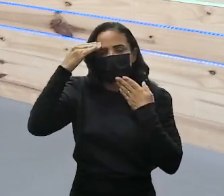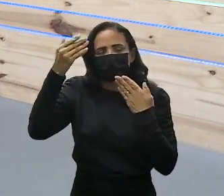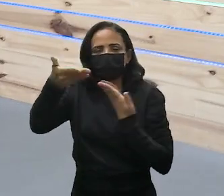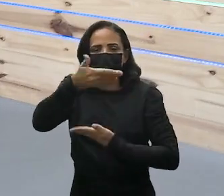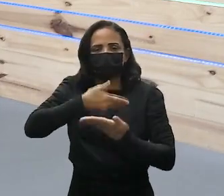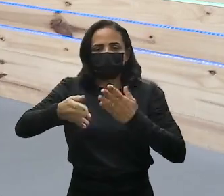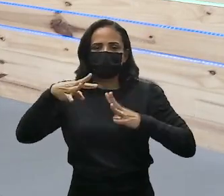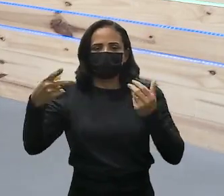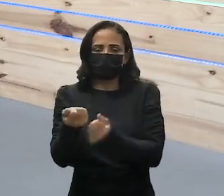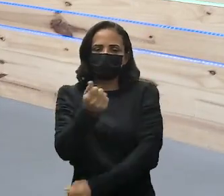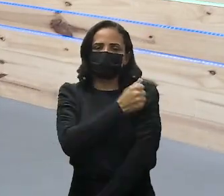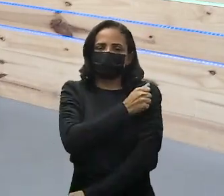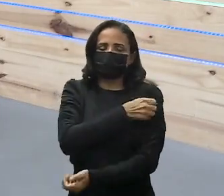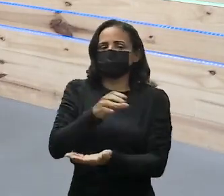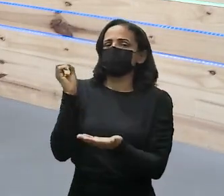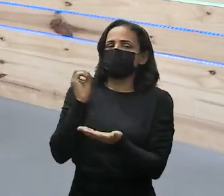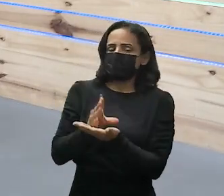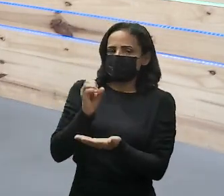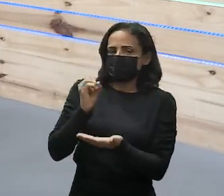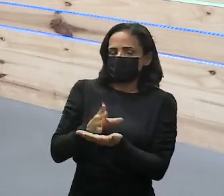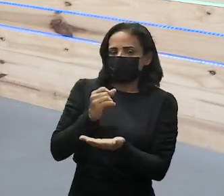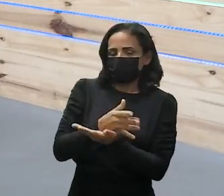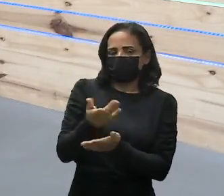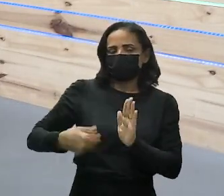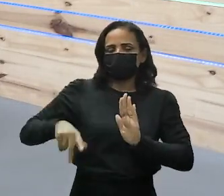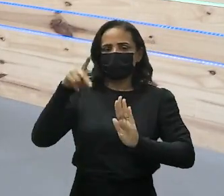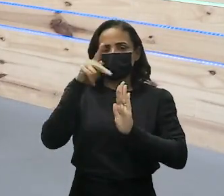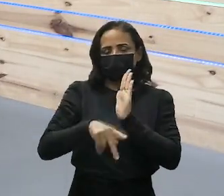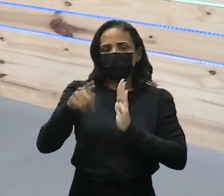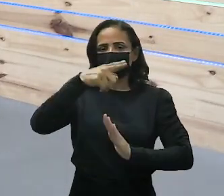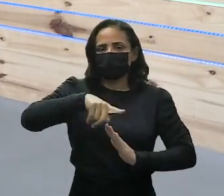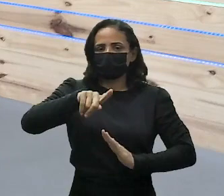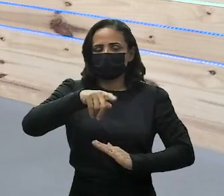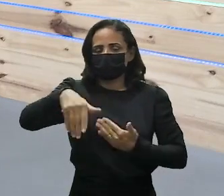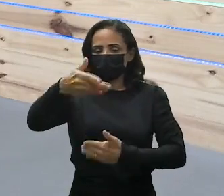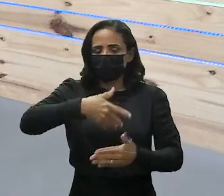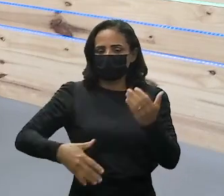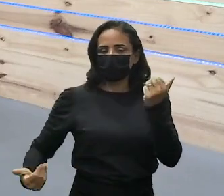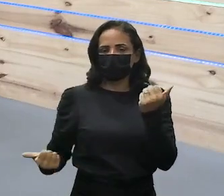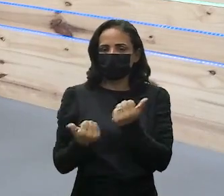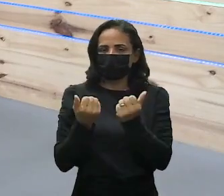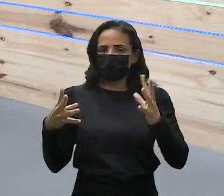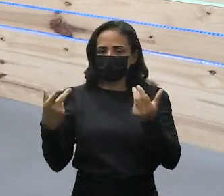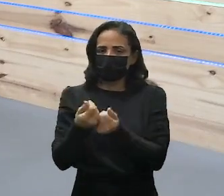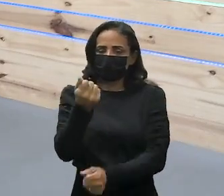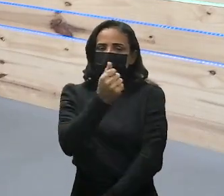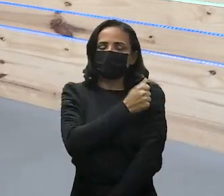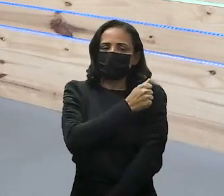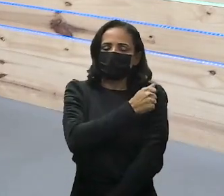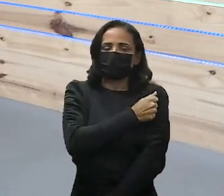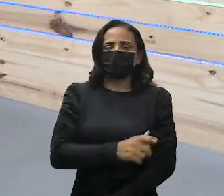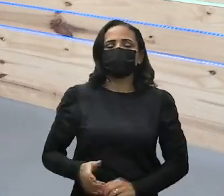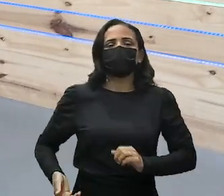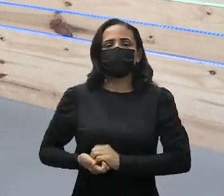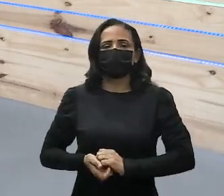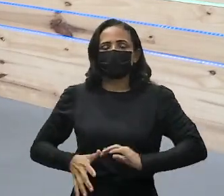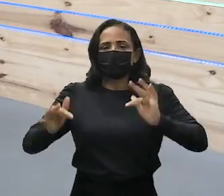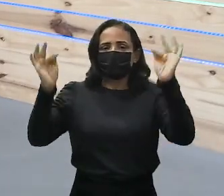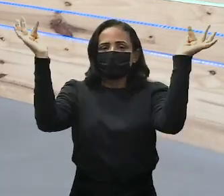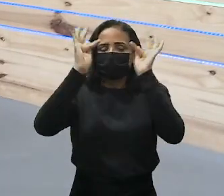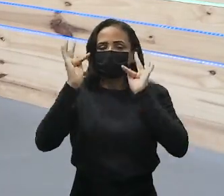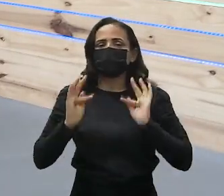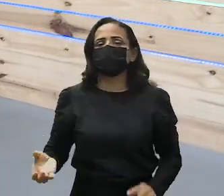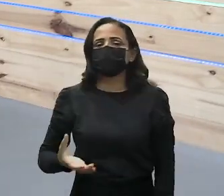participação de vocês ao ano todo no EducaPE. Esse projeto ele só funciona desse jeito por causa de vocês. Queria desejar um Feliz Natal